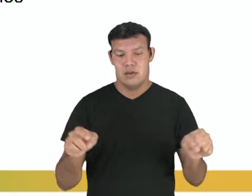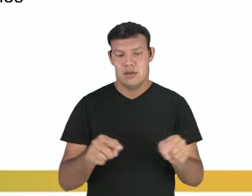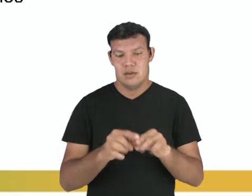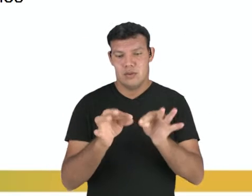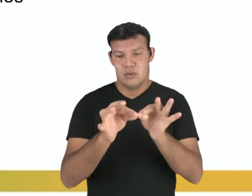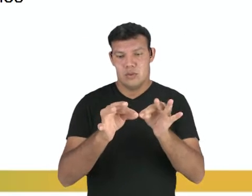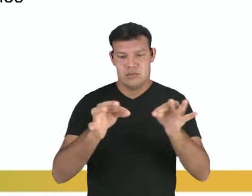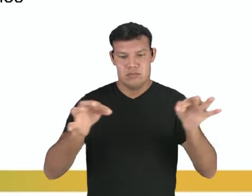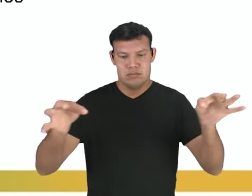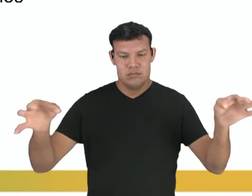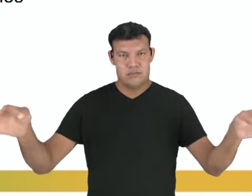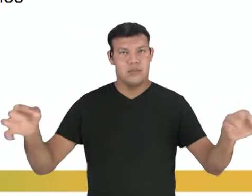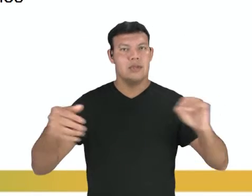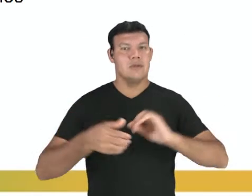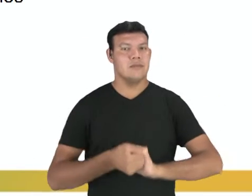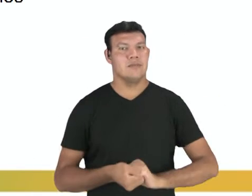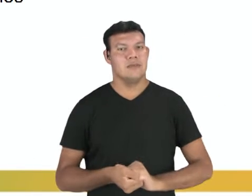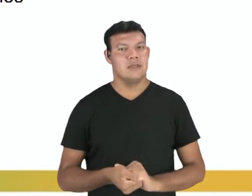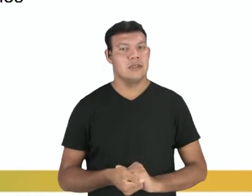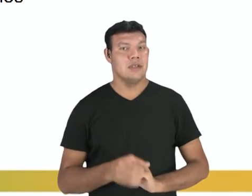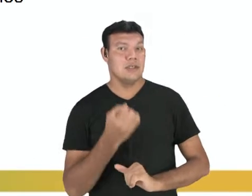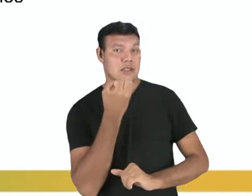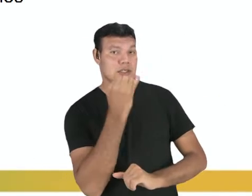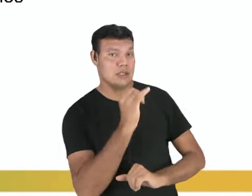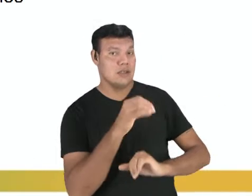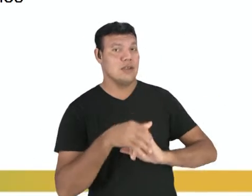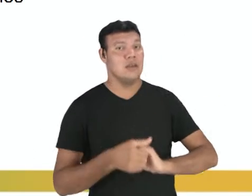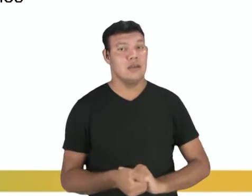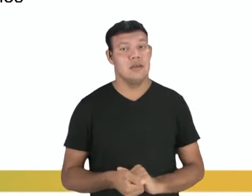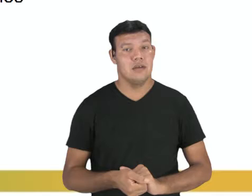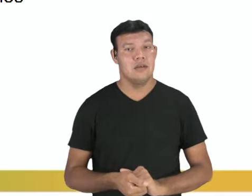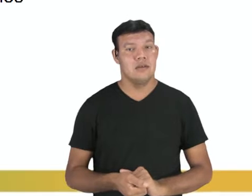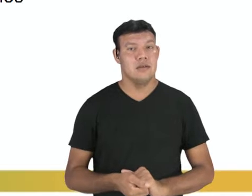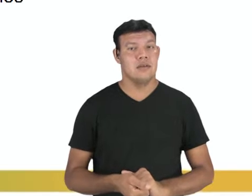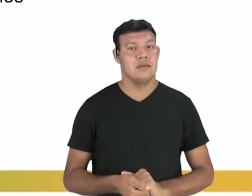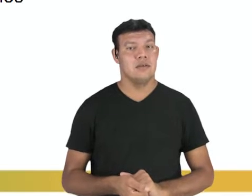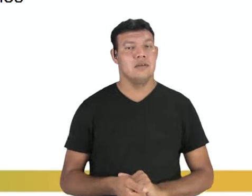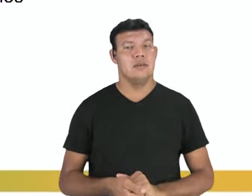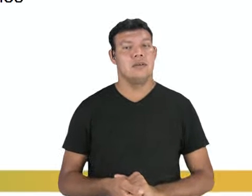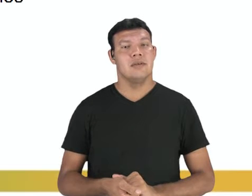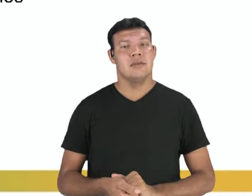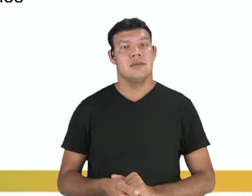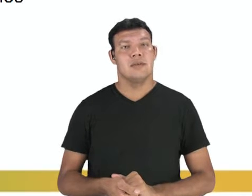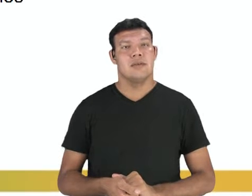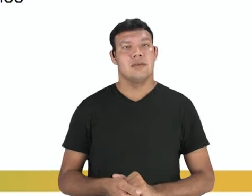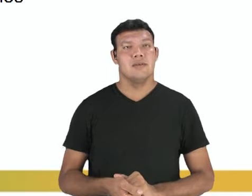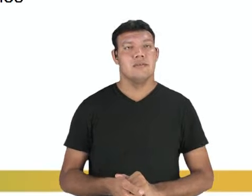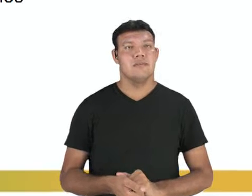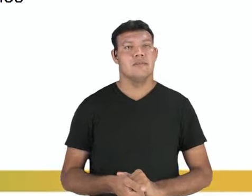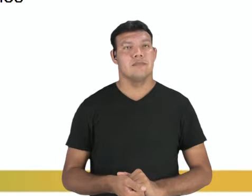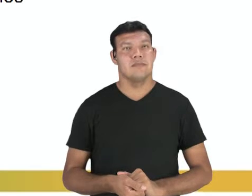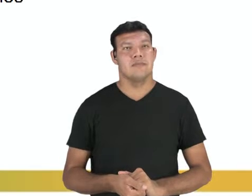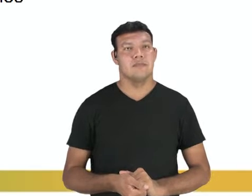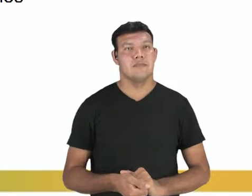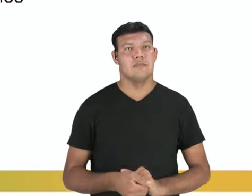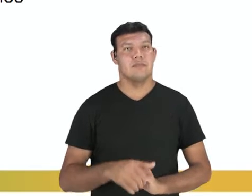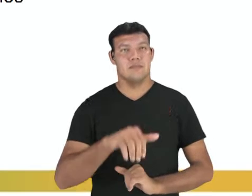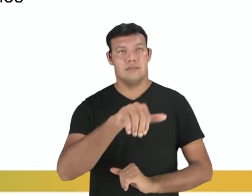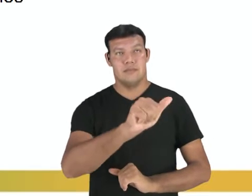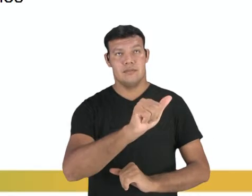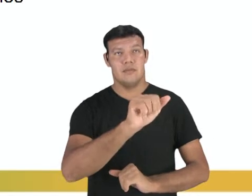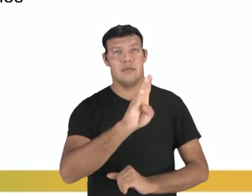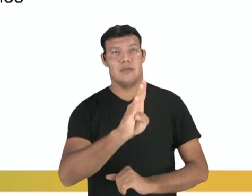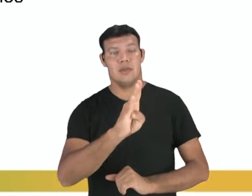tá Oi e a medida angular do arco AB corresponde a medida do ângulo